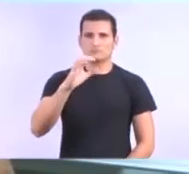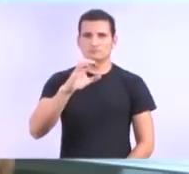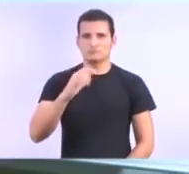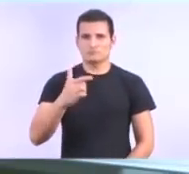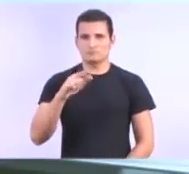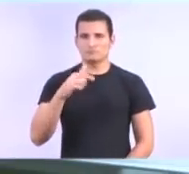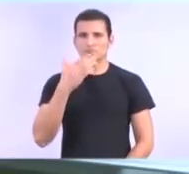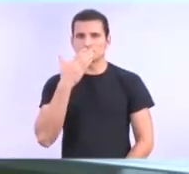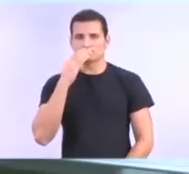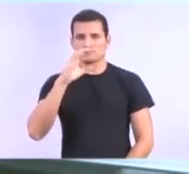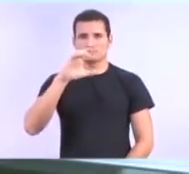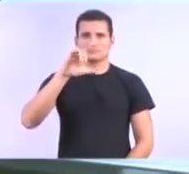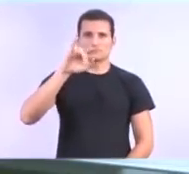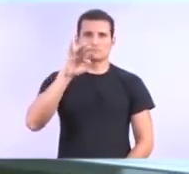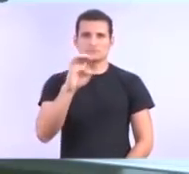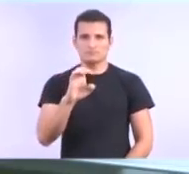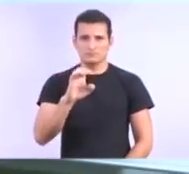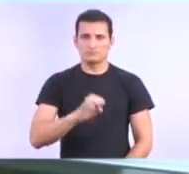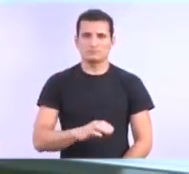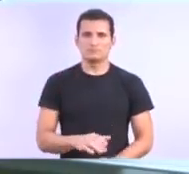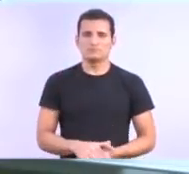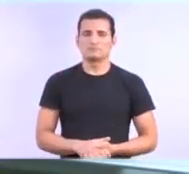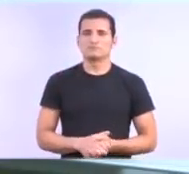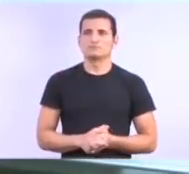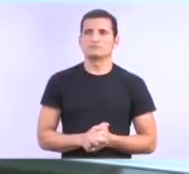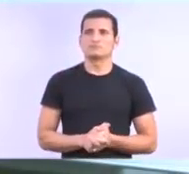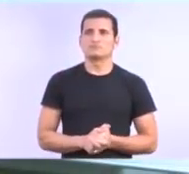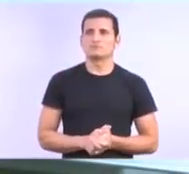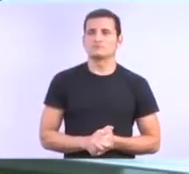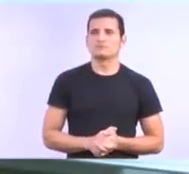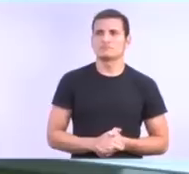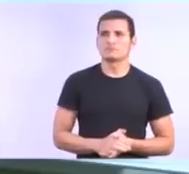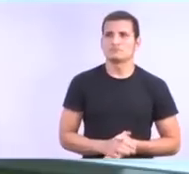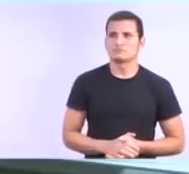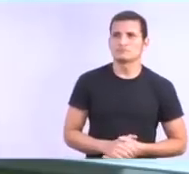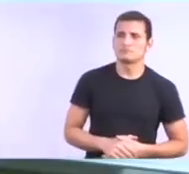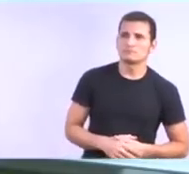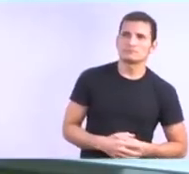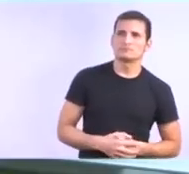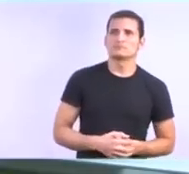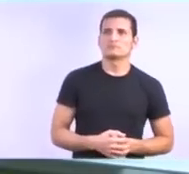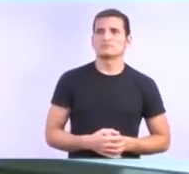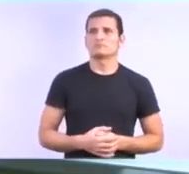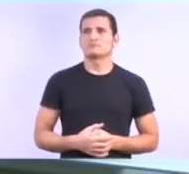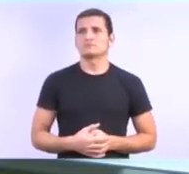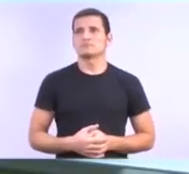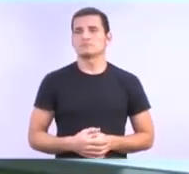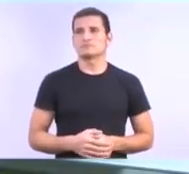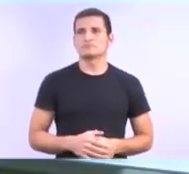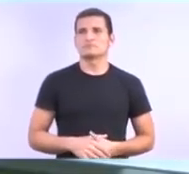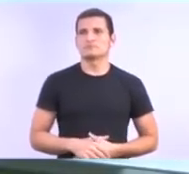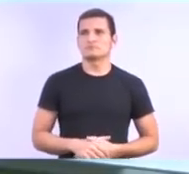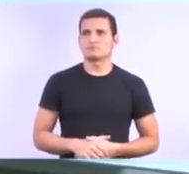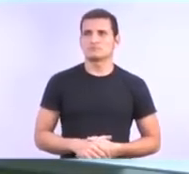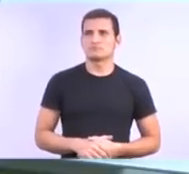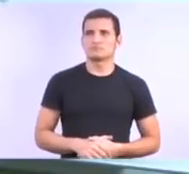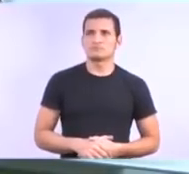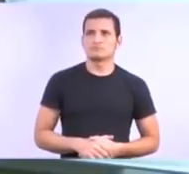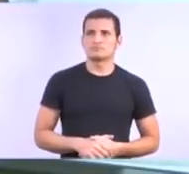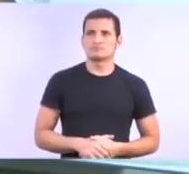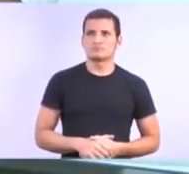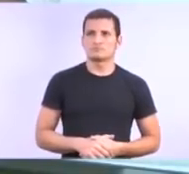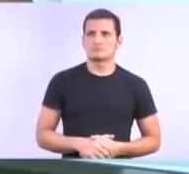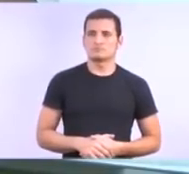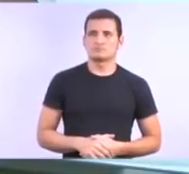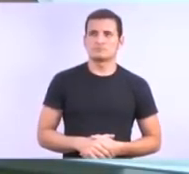cliente. Mais padronizado ainda, você vai ver muito isso na orientação objeto, é que geralmente a gente cria um